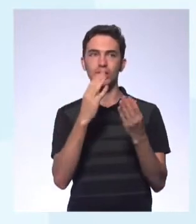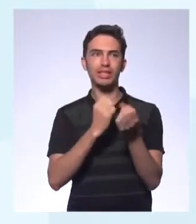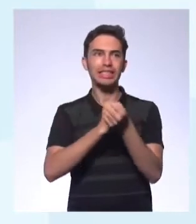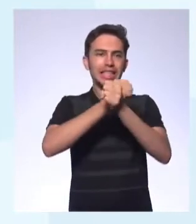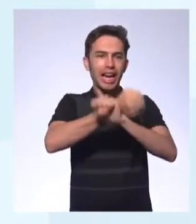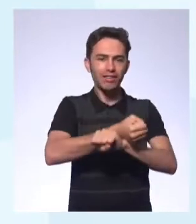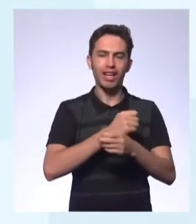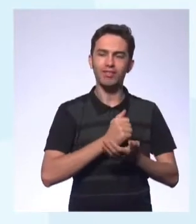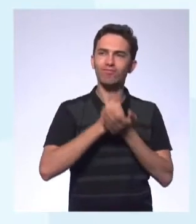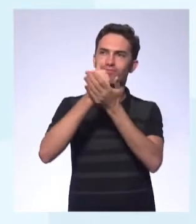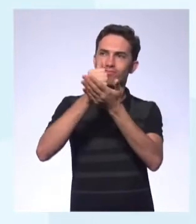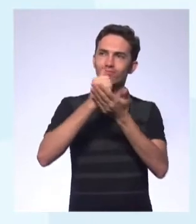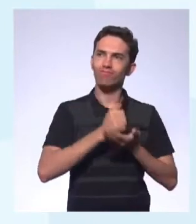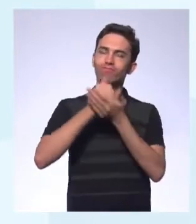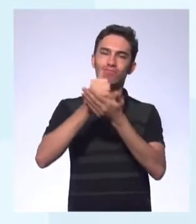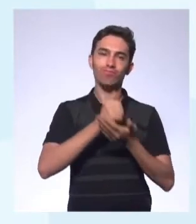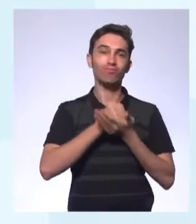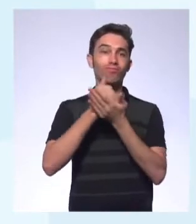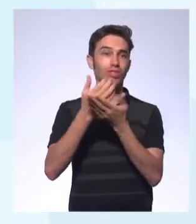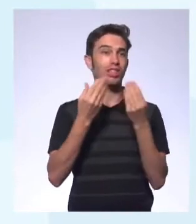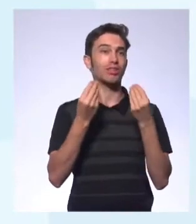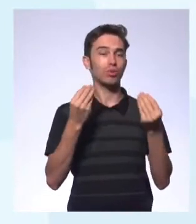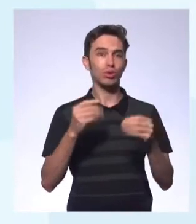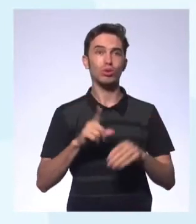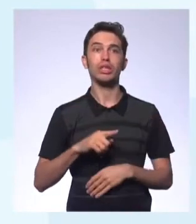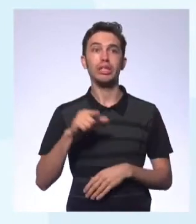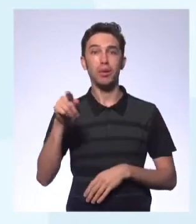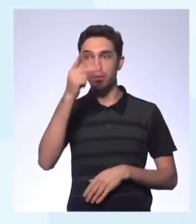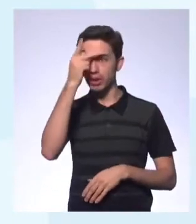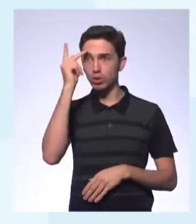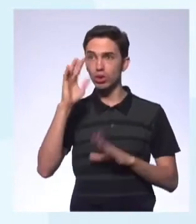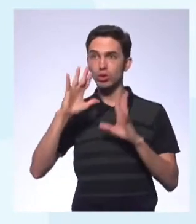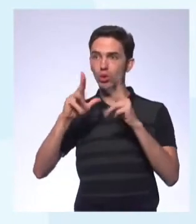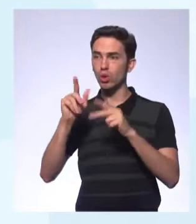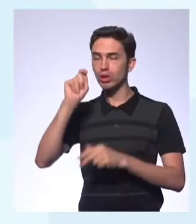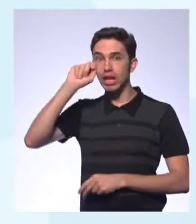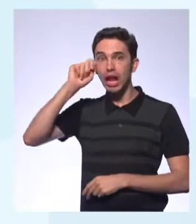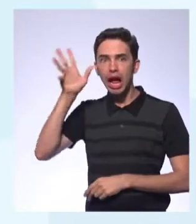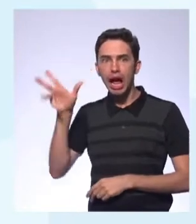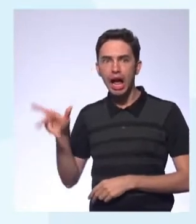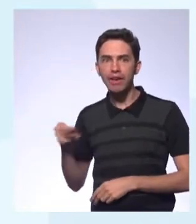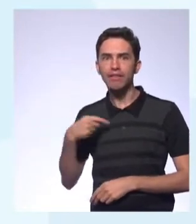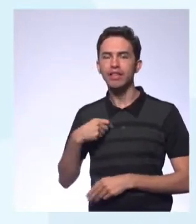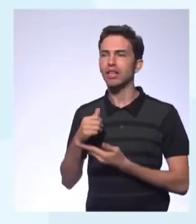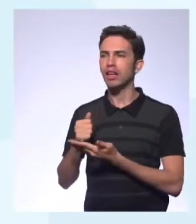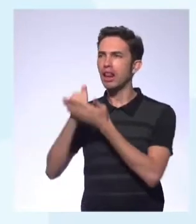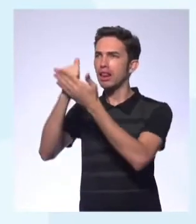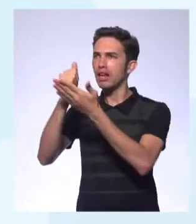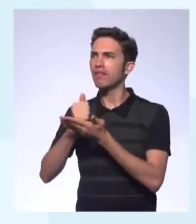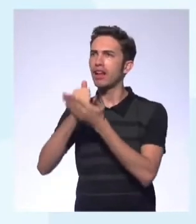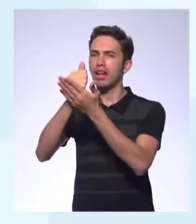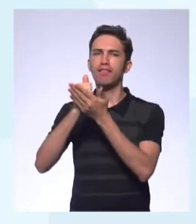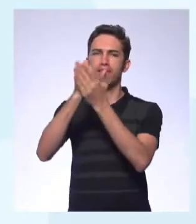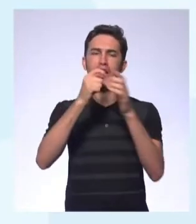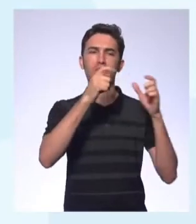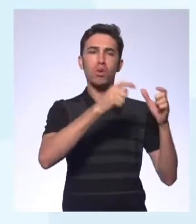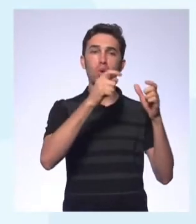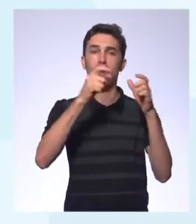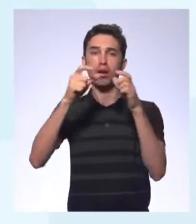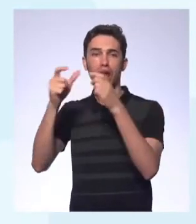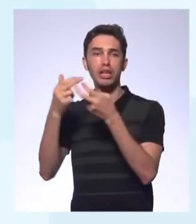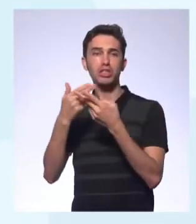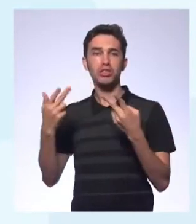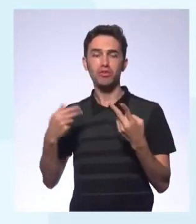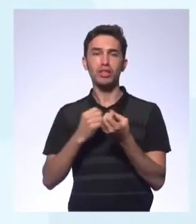de escravos no norte da África, com fluxos que saíam da África para o Oriente,